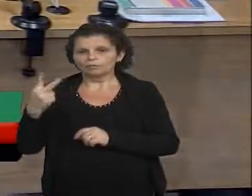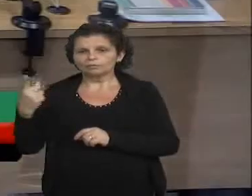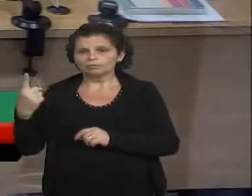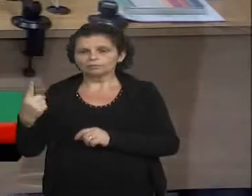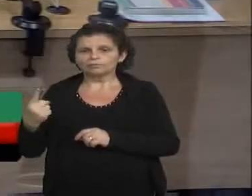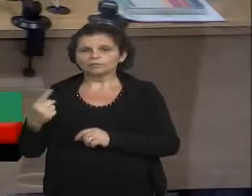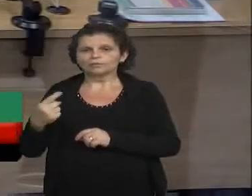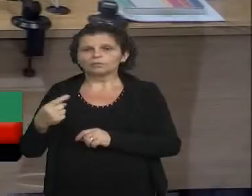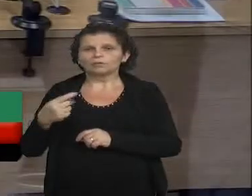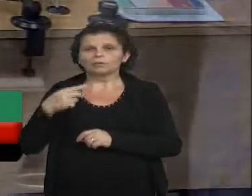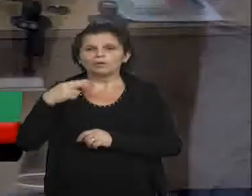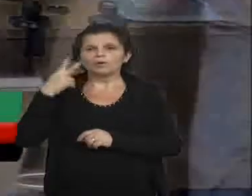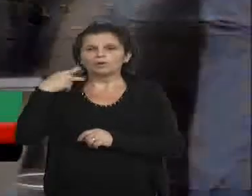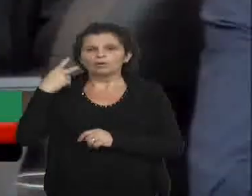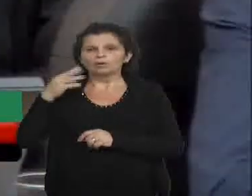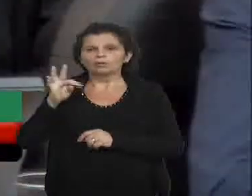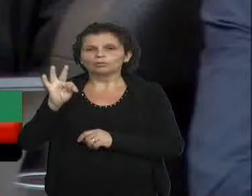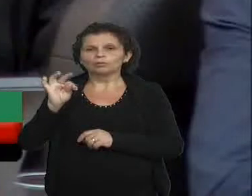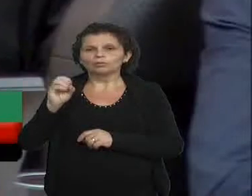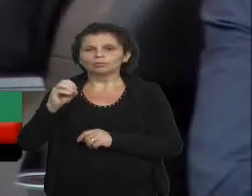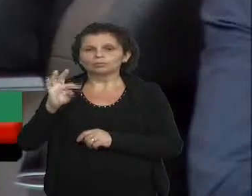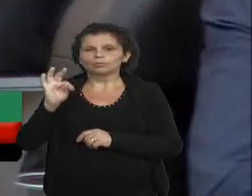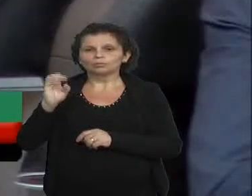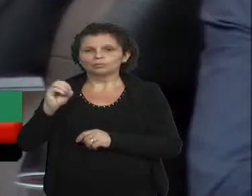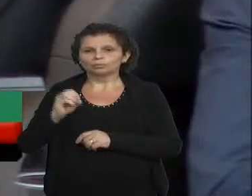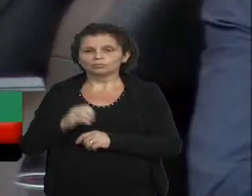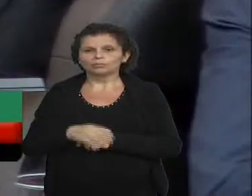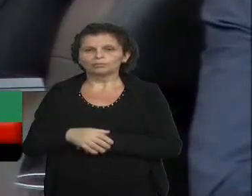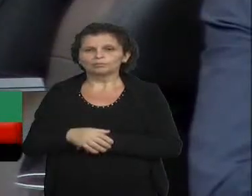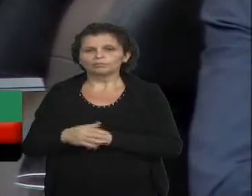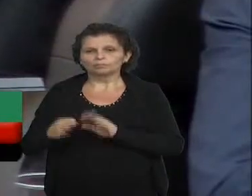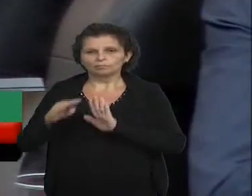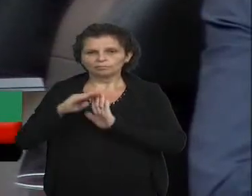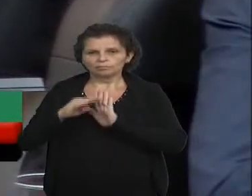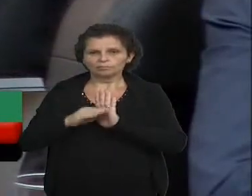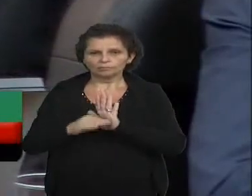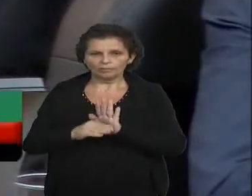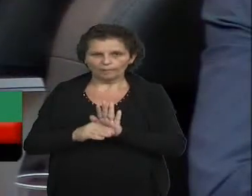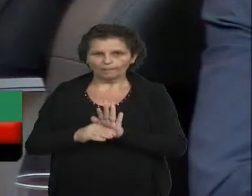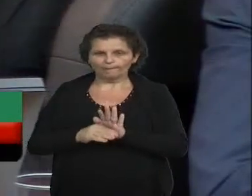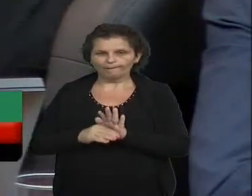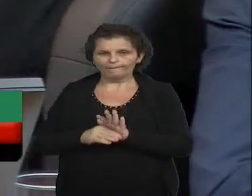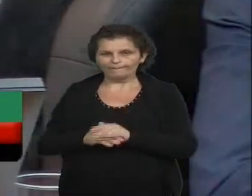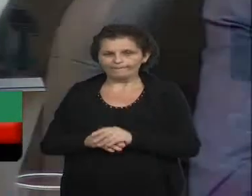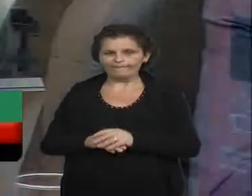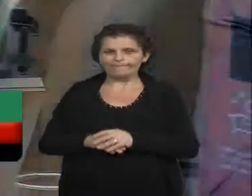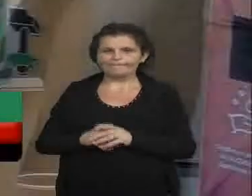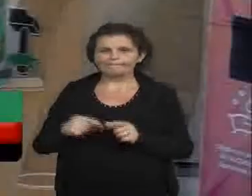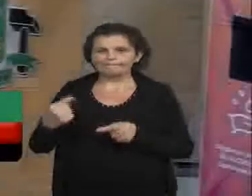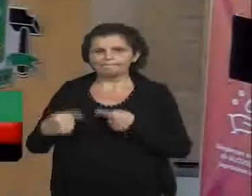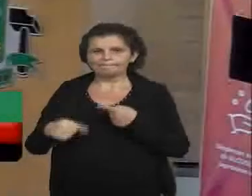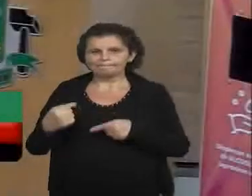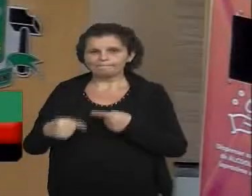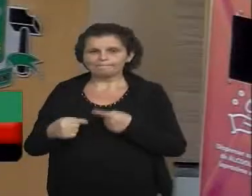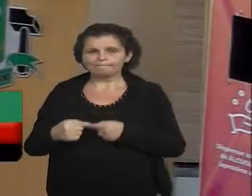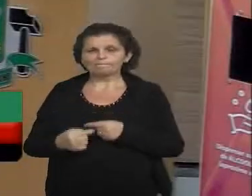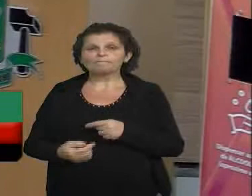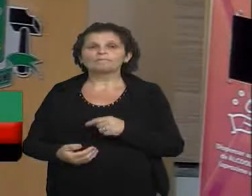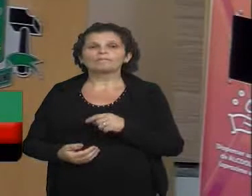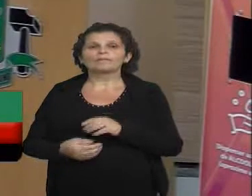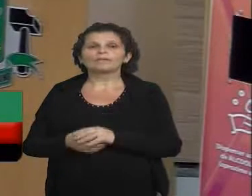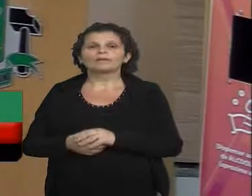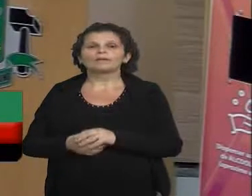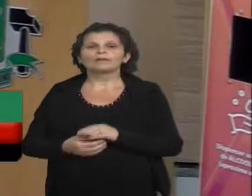157/21, de autoria do vereador Adalto Totô. Questão de ordem, presidente. Questão de ordem, vereador Adalto. Para discutir? Para discutir, Vossa